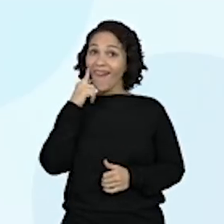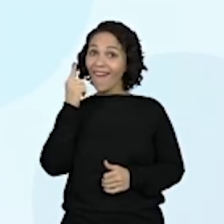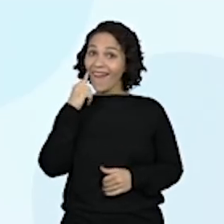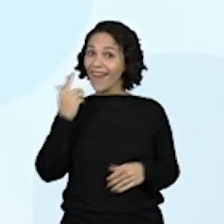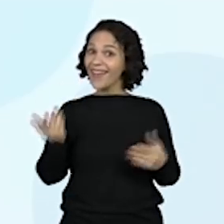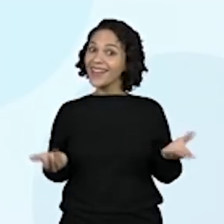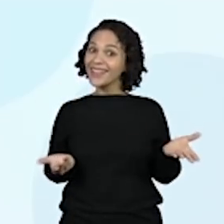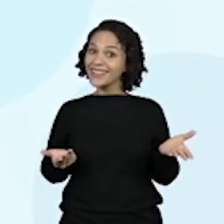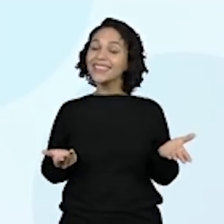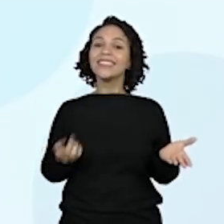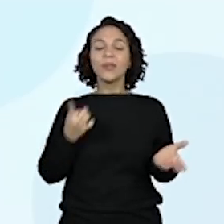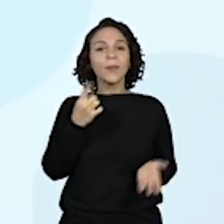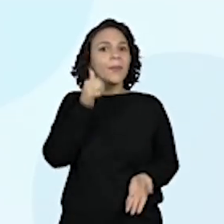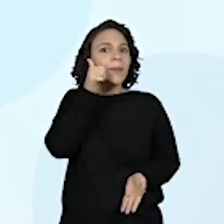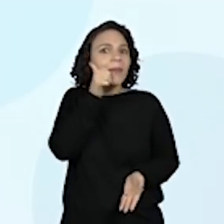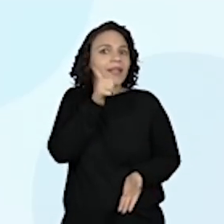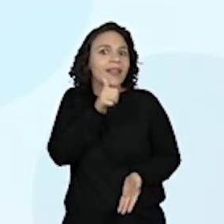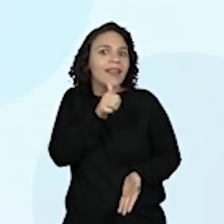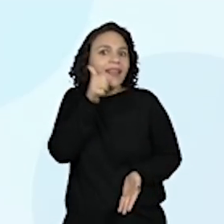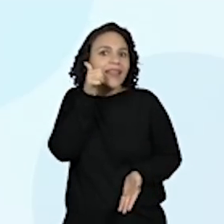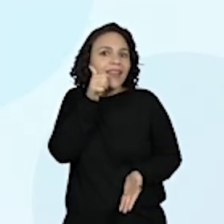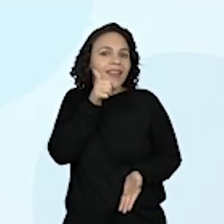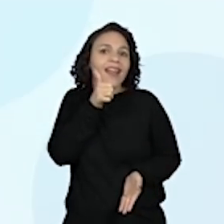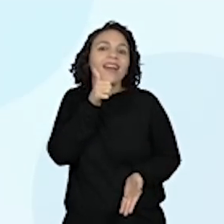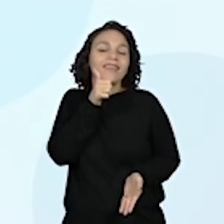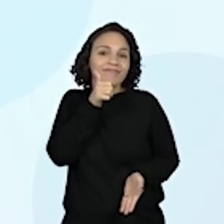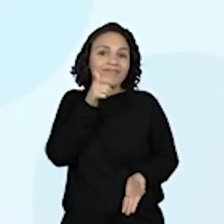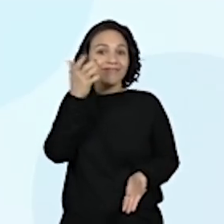só, uma menina.